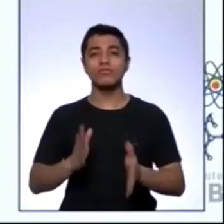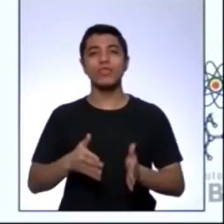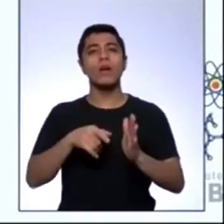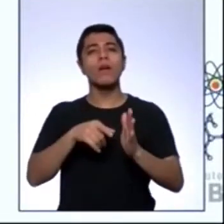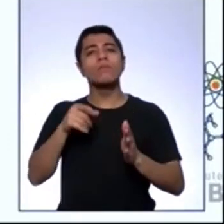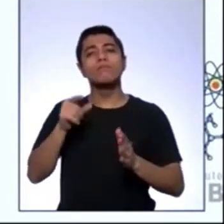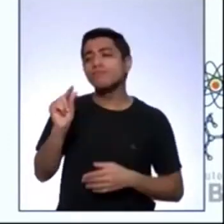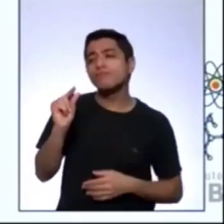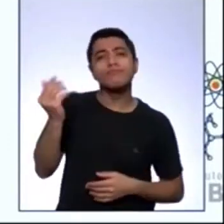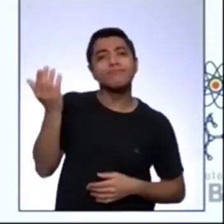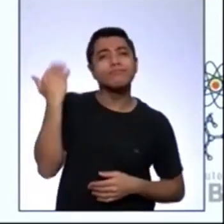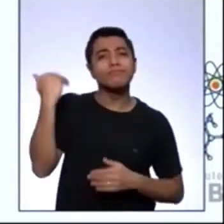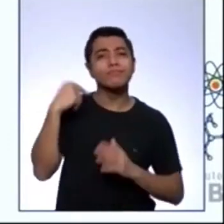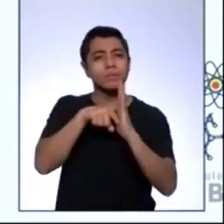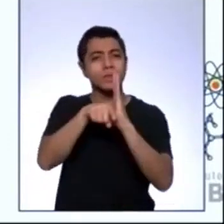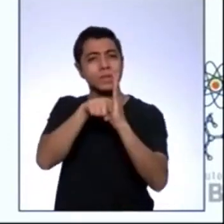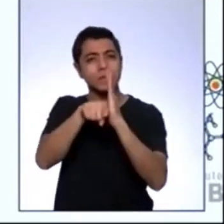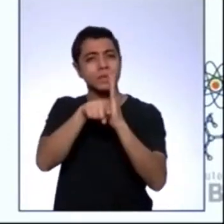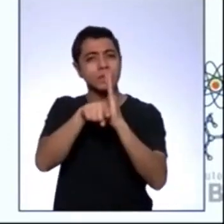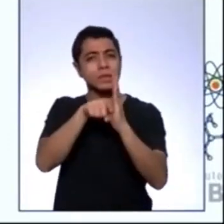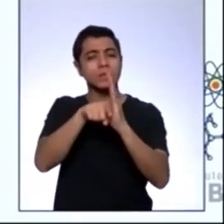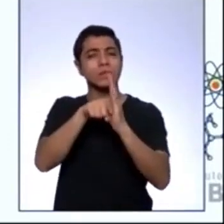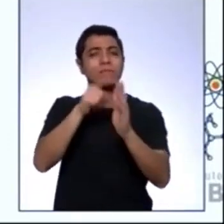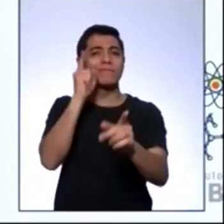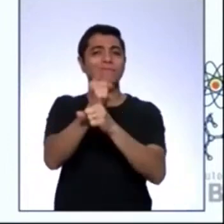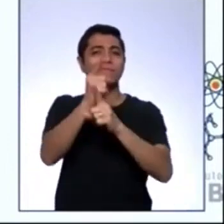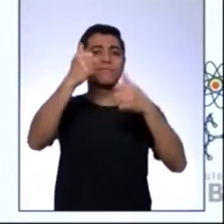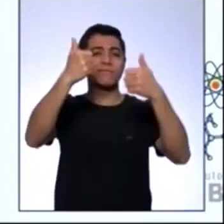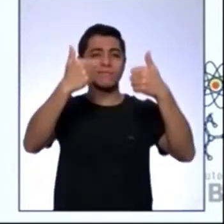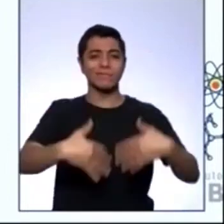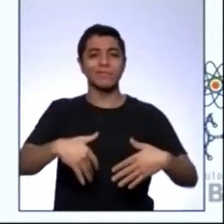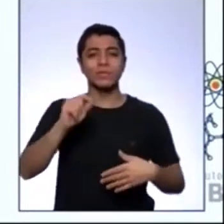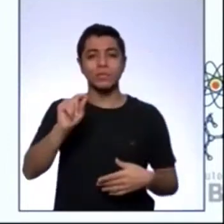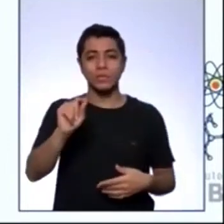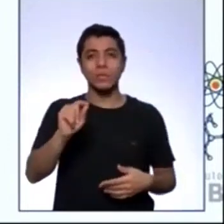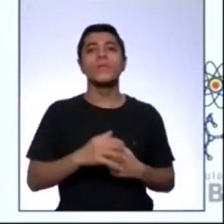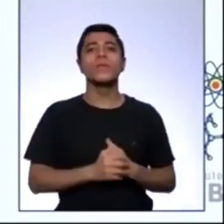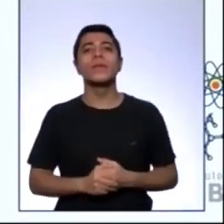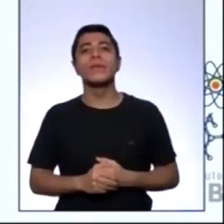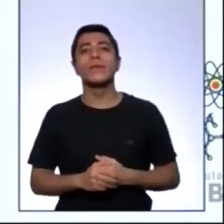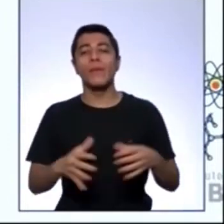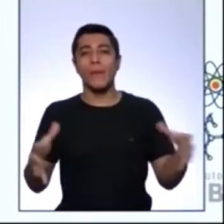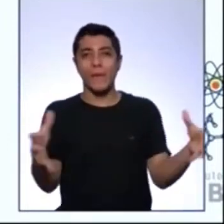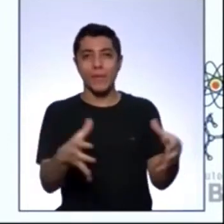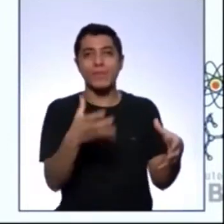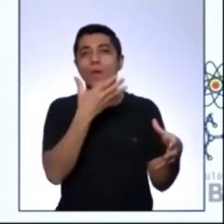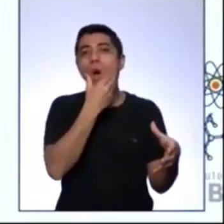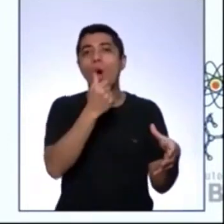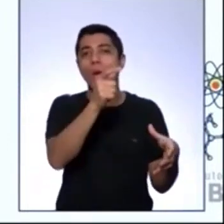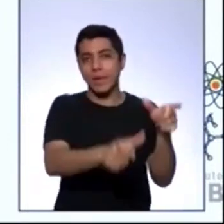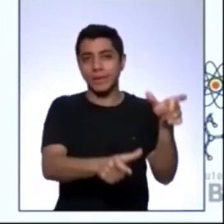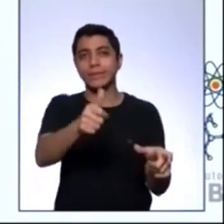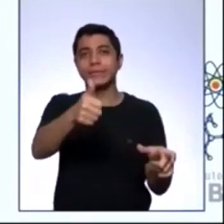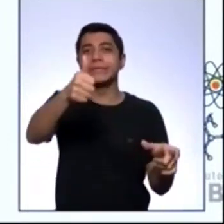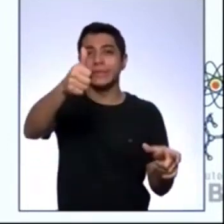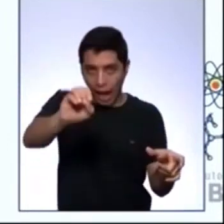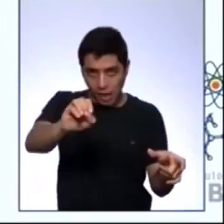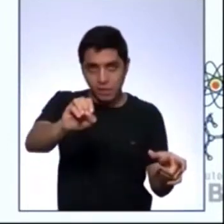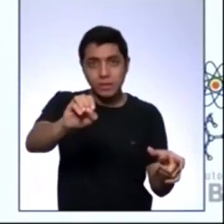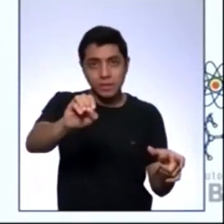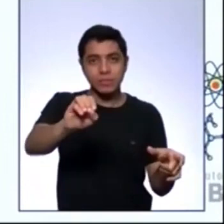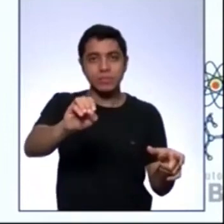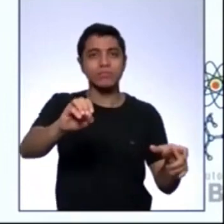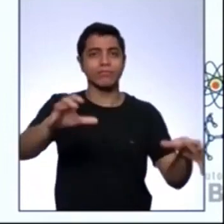aponta que oito em cada dez oito em cada dez dizem cuidar da sua beleza